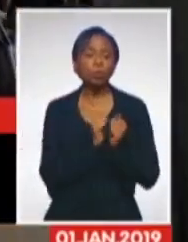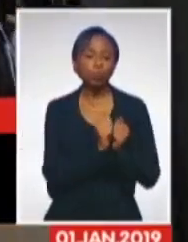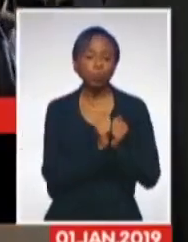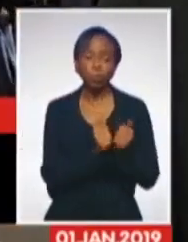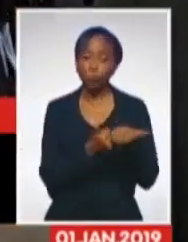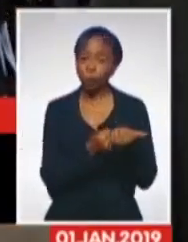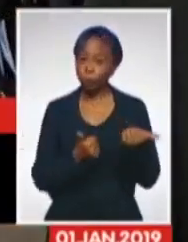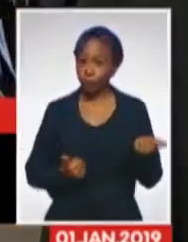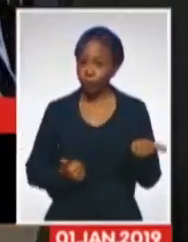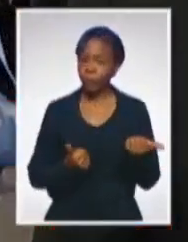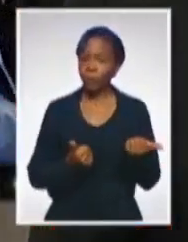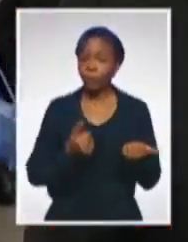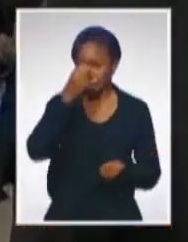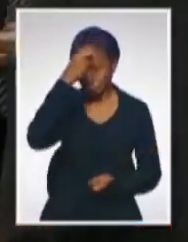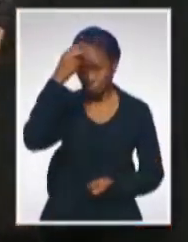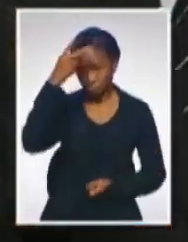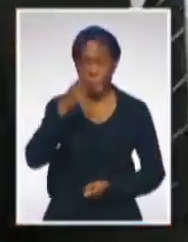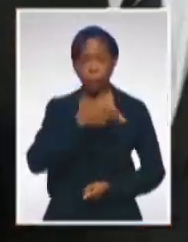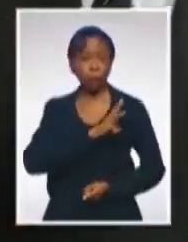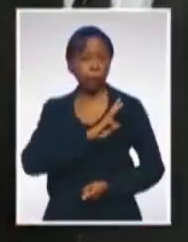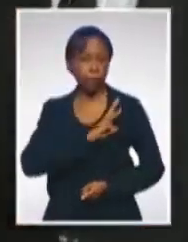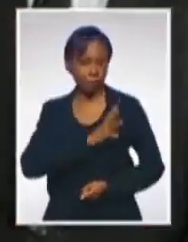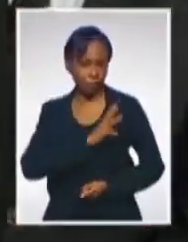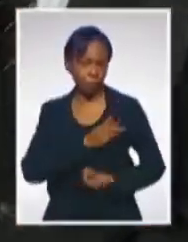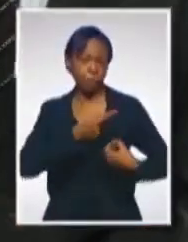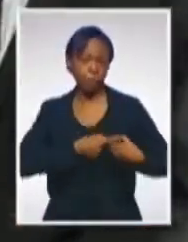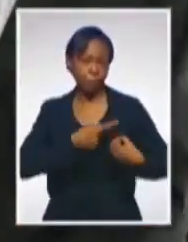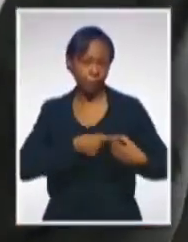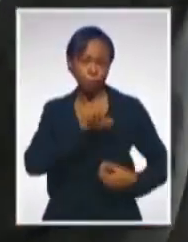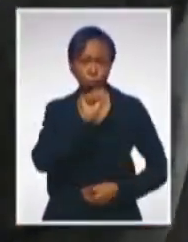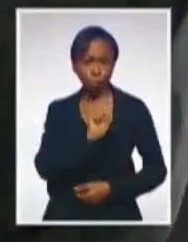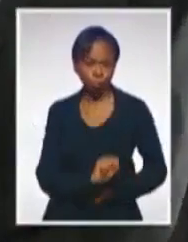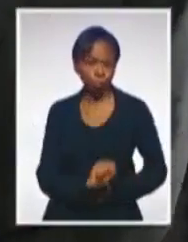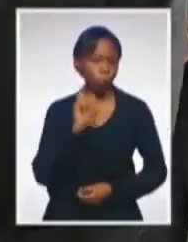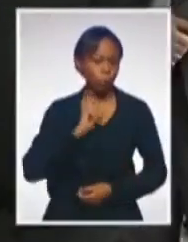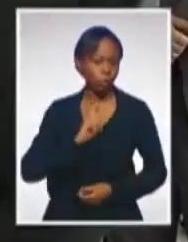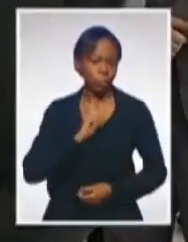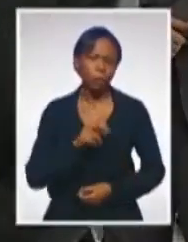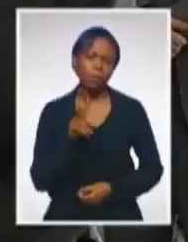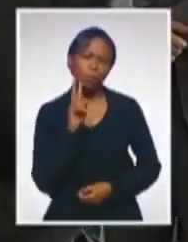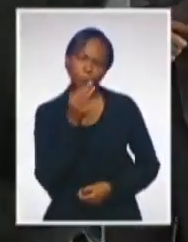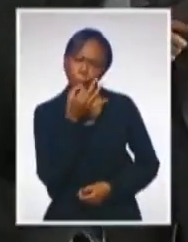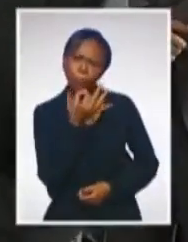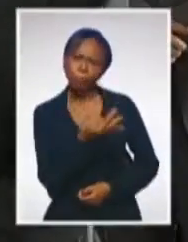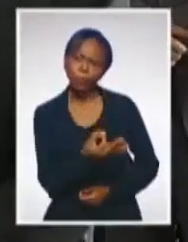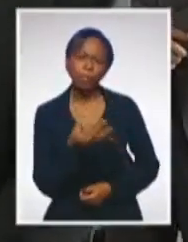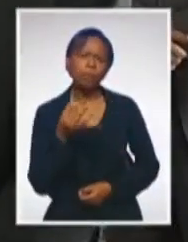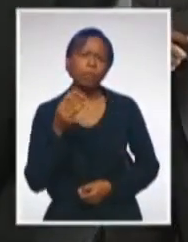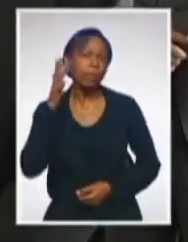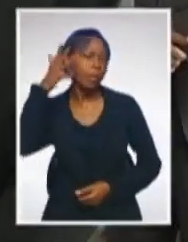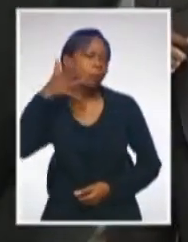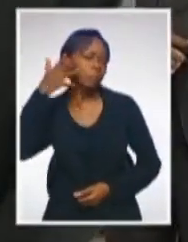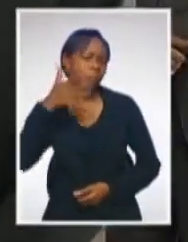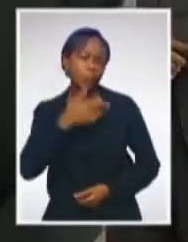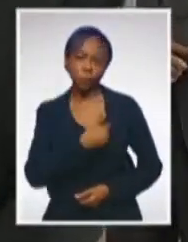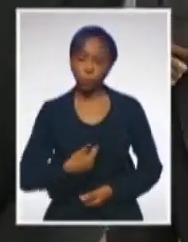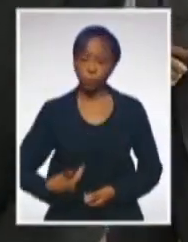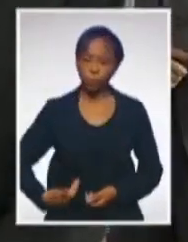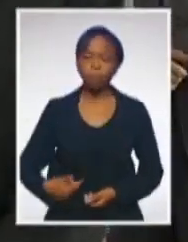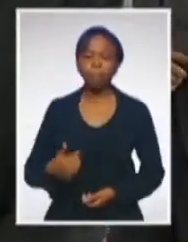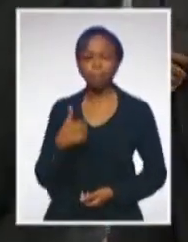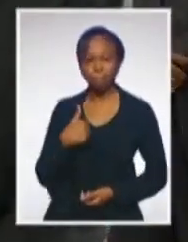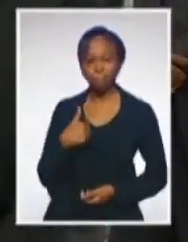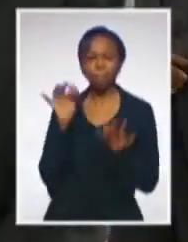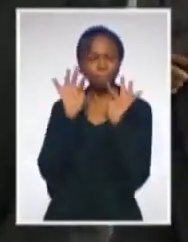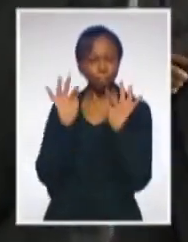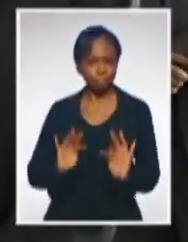vice-prefeito da cidade de Três Corações, no sul de Minas. Luiz, o que você achou da fala do governador? Fiquei muito feliz, o governador